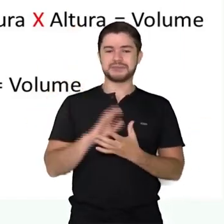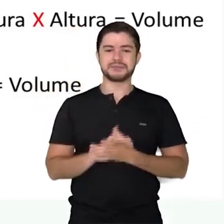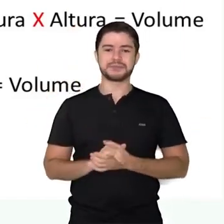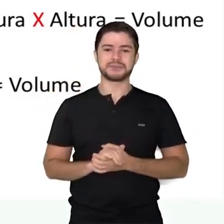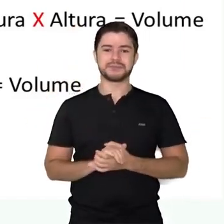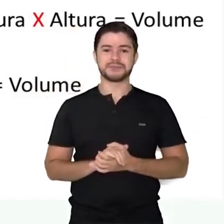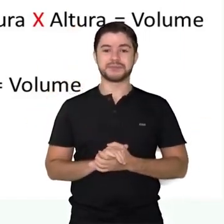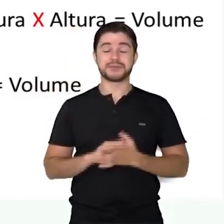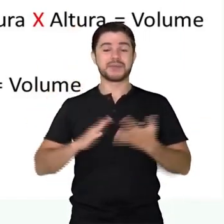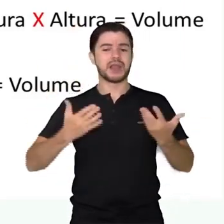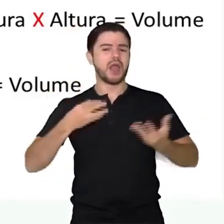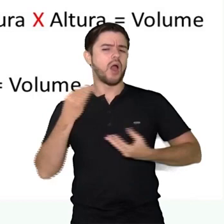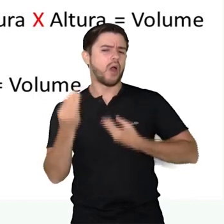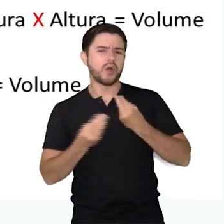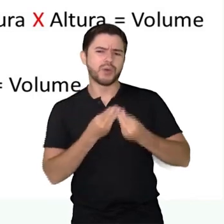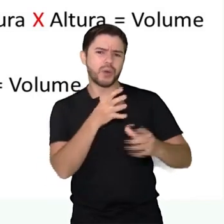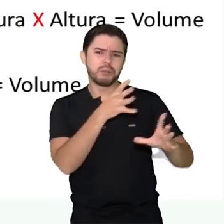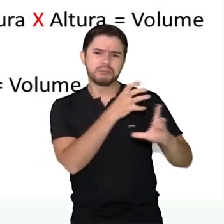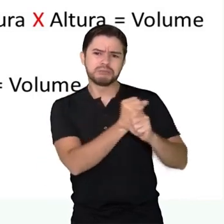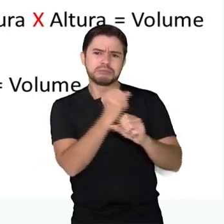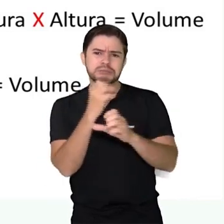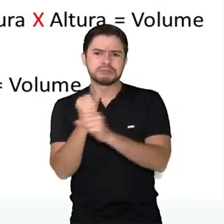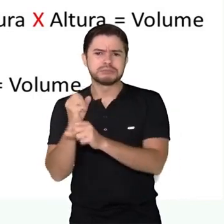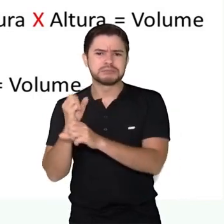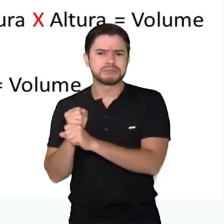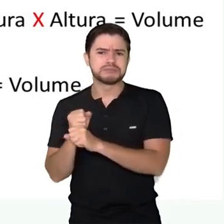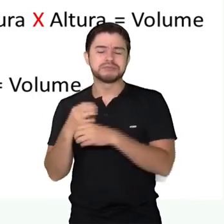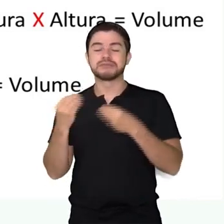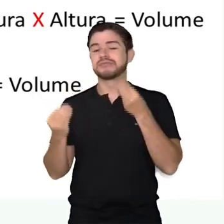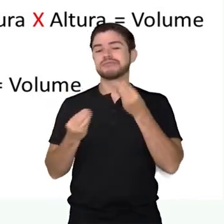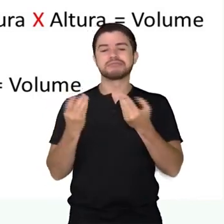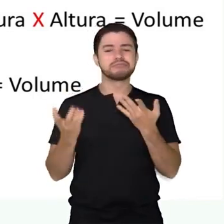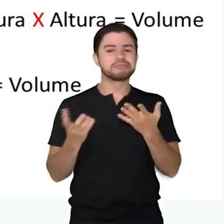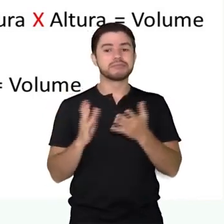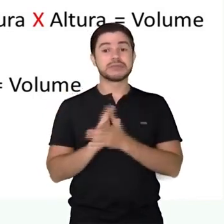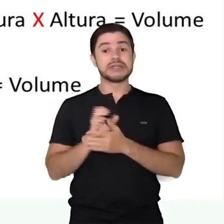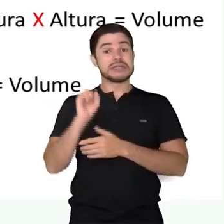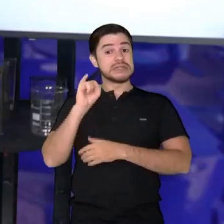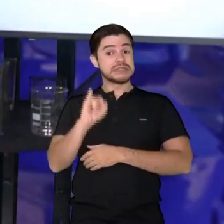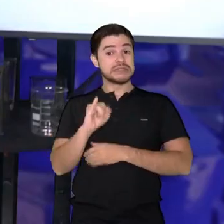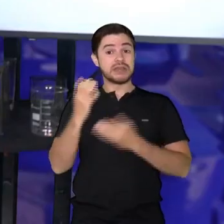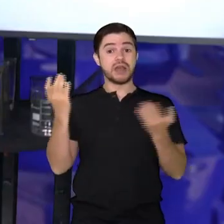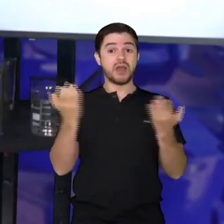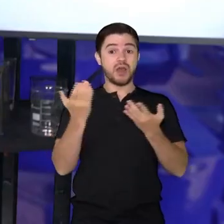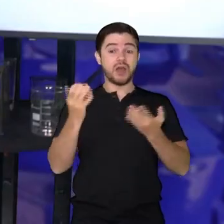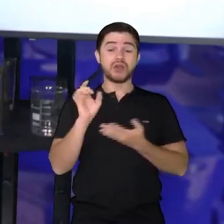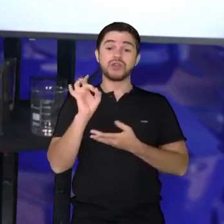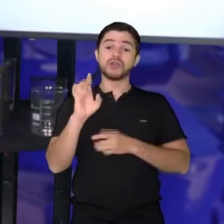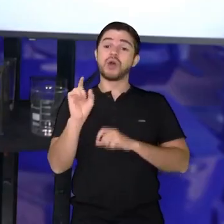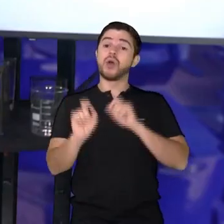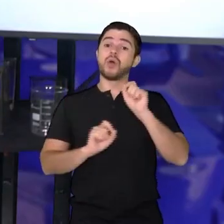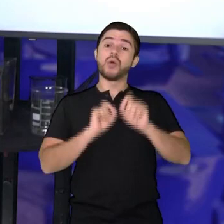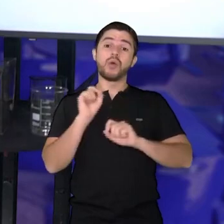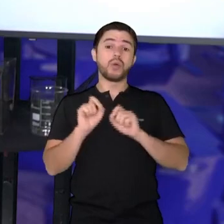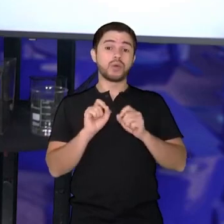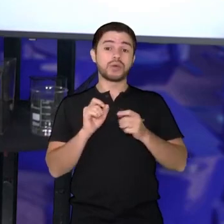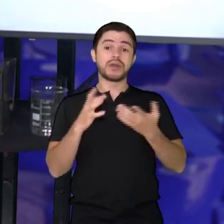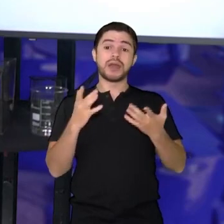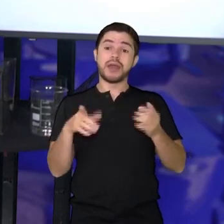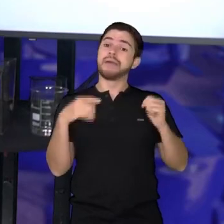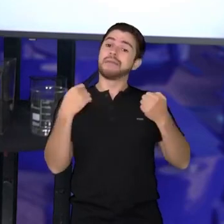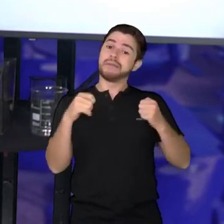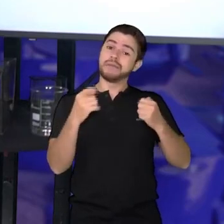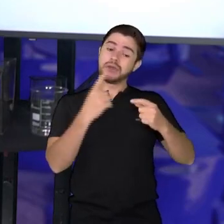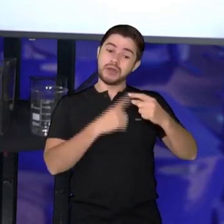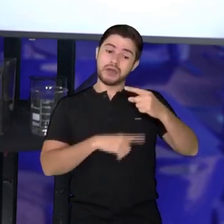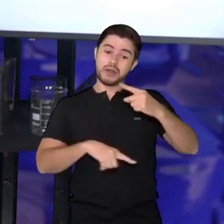C. Como é que ficaria o cálculo dessa? Quando a gente cai numa situação dessa, só podemos fazer através de